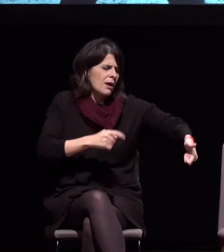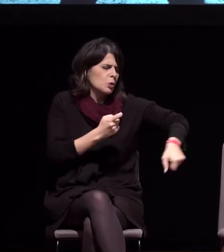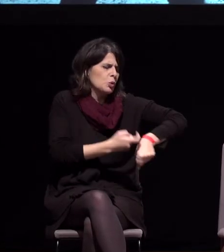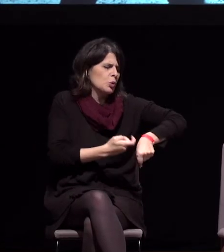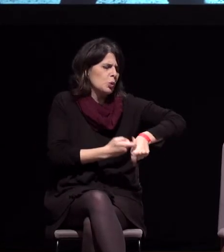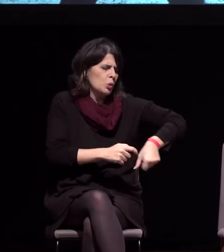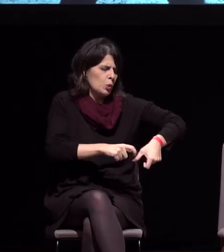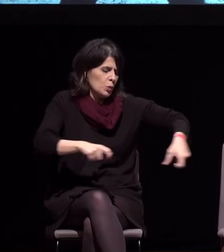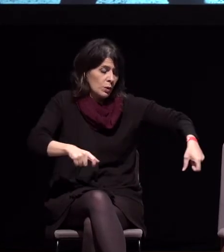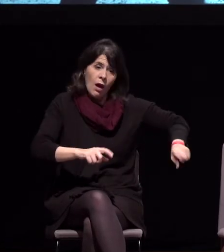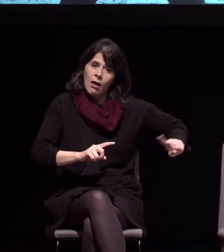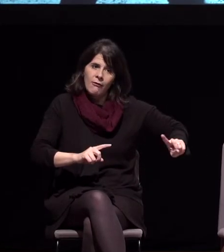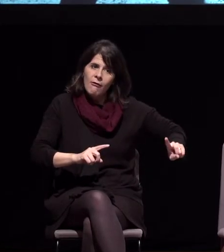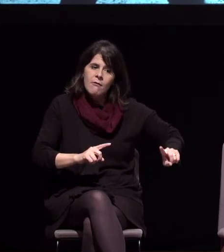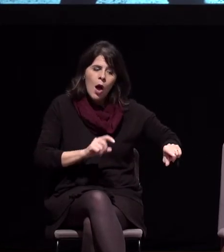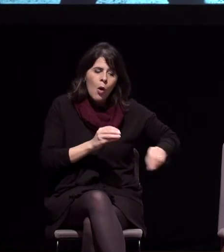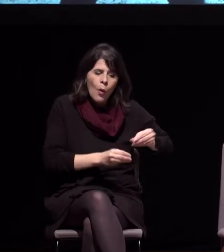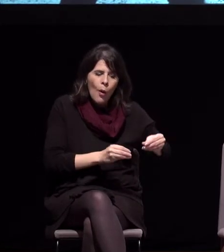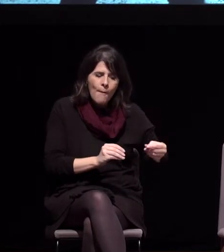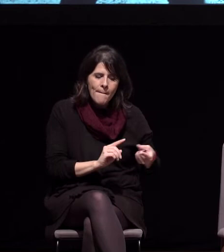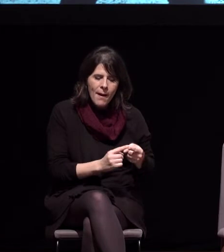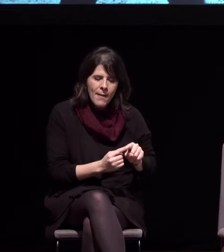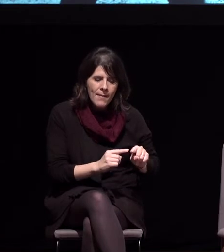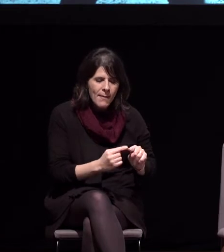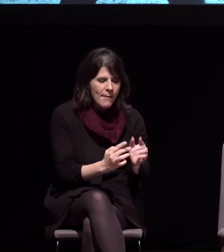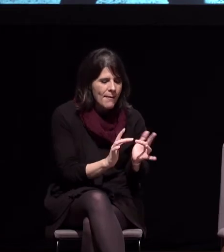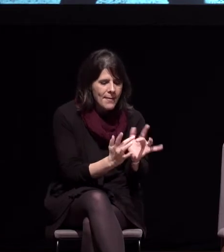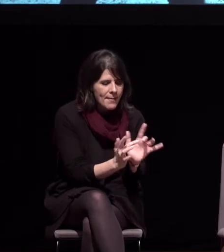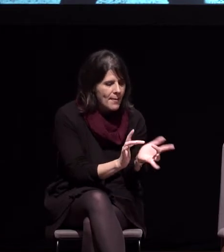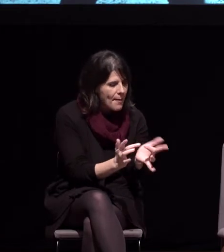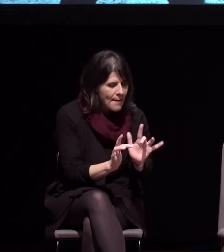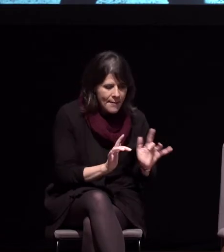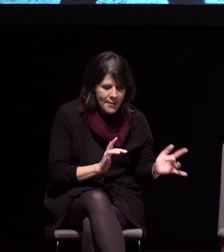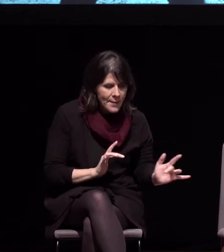falando sobre relações que são tecidas no cotidiano.